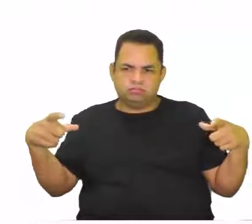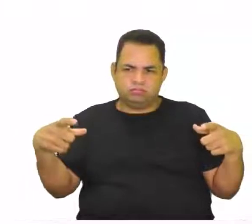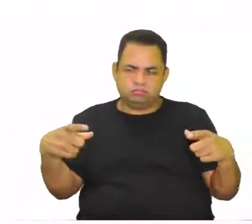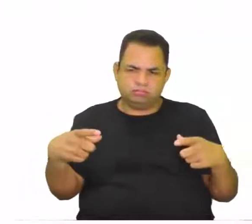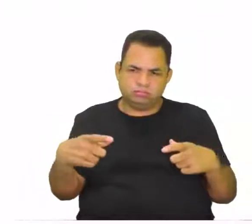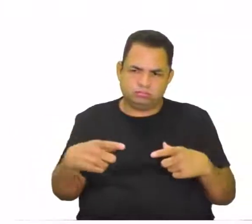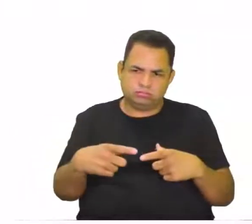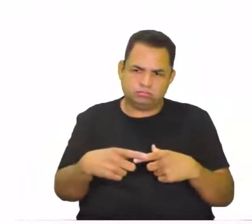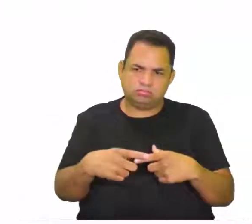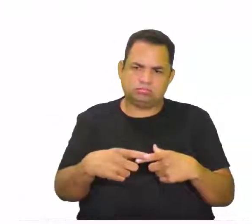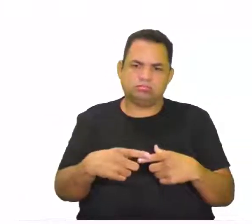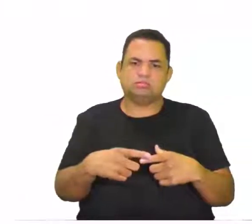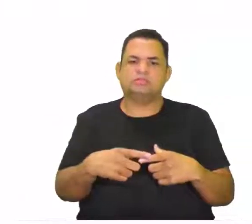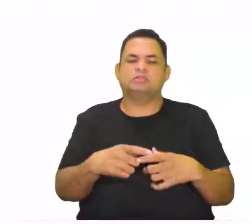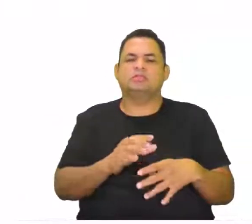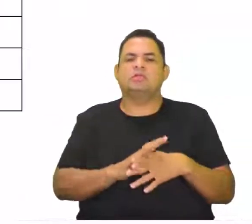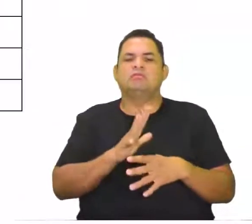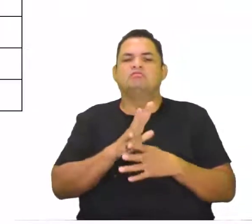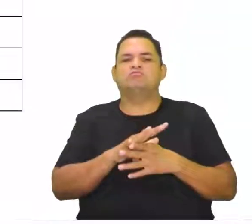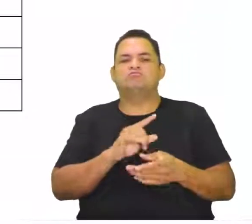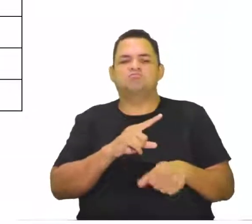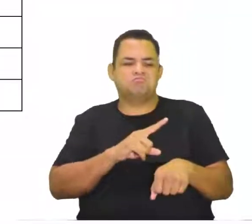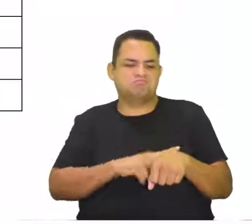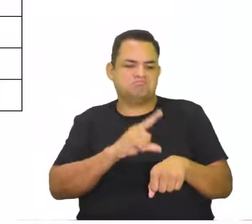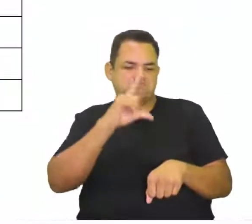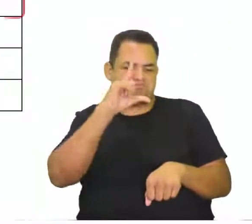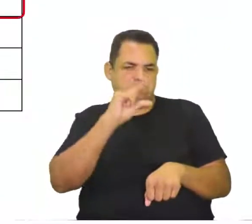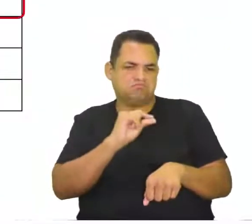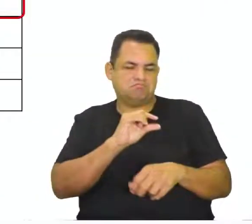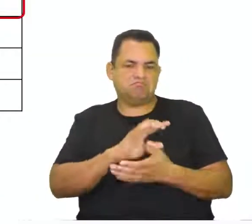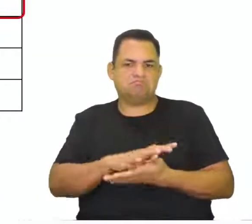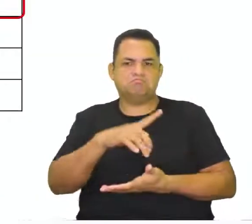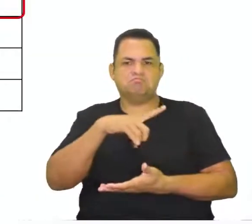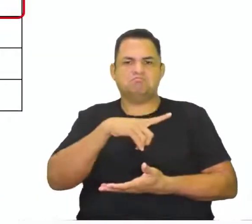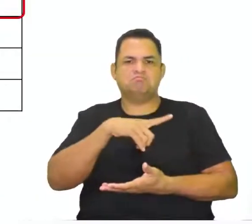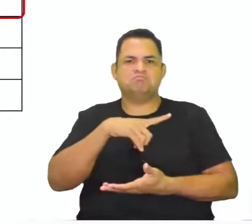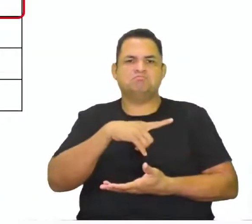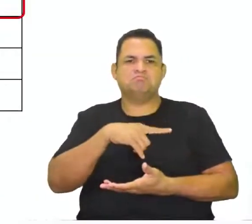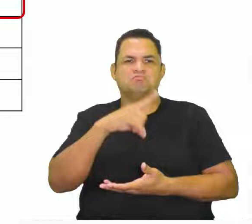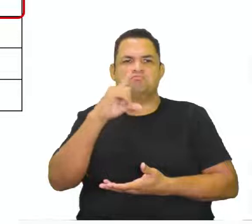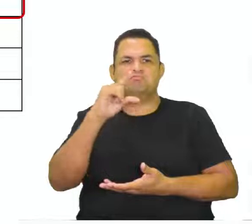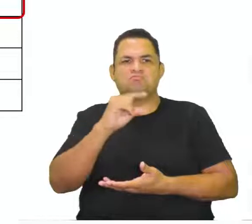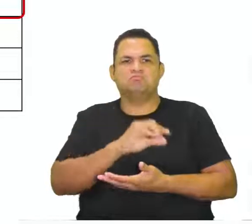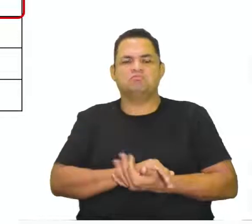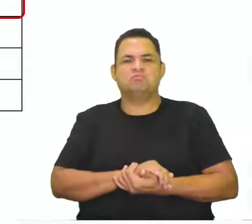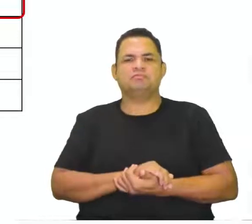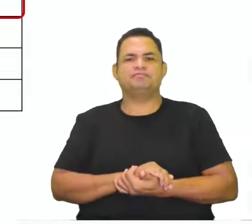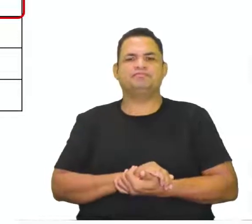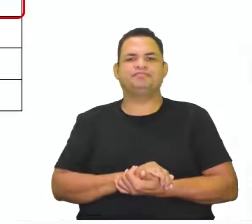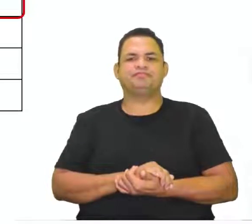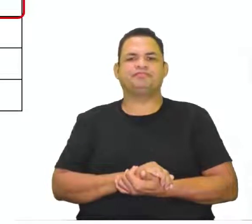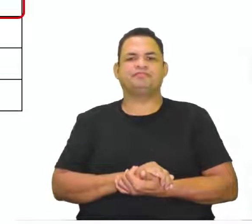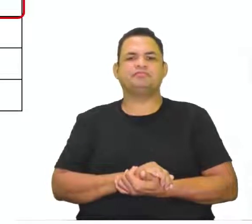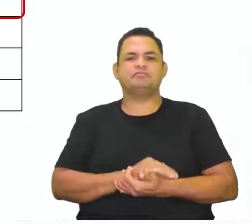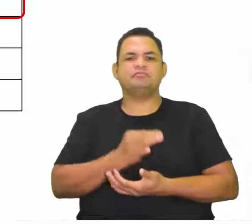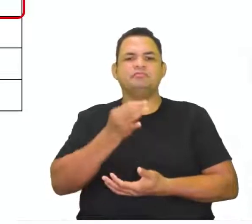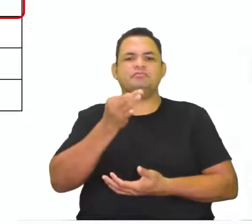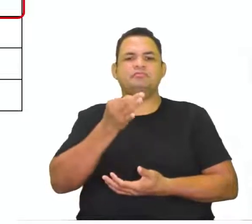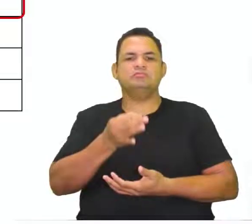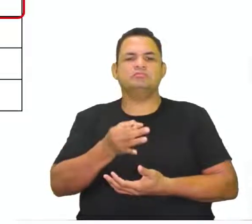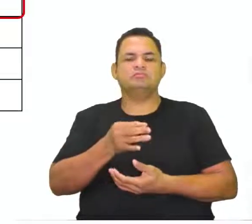um curto espaço de tempo. Então, nós temos sim essa redução. A nossa alternativa correta é